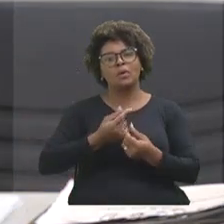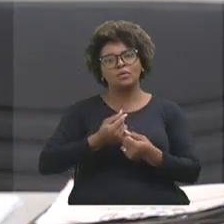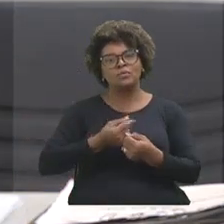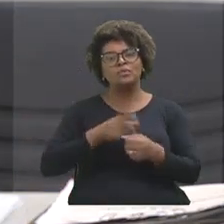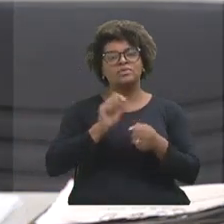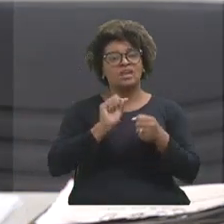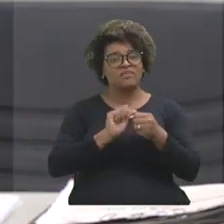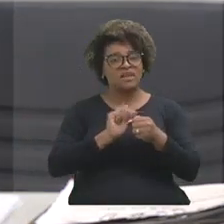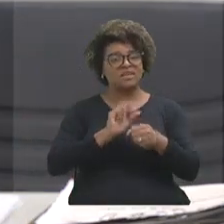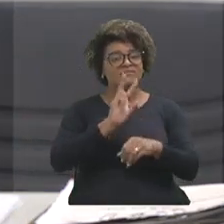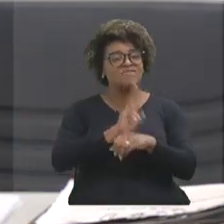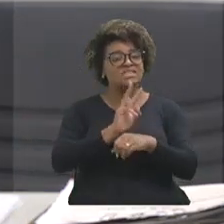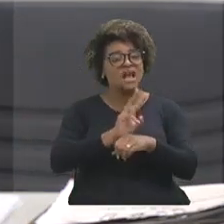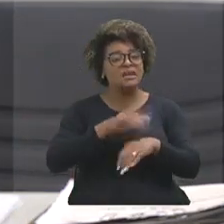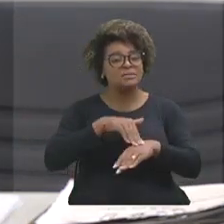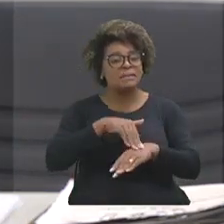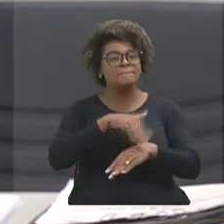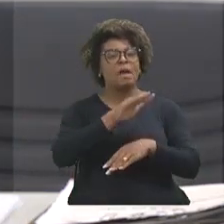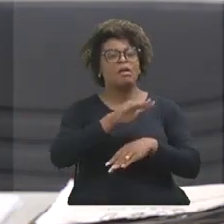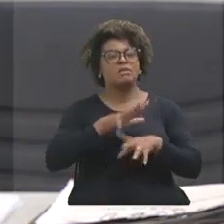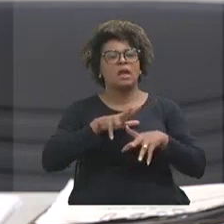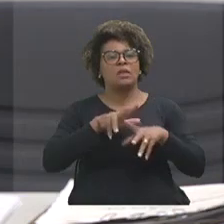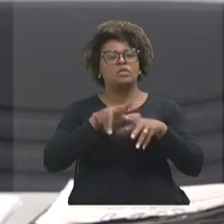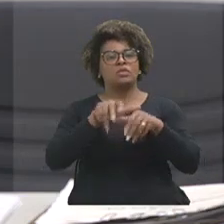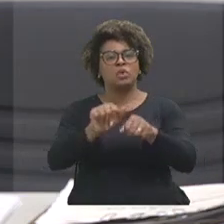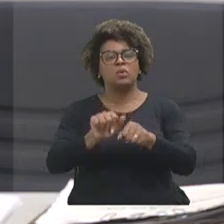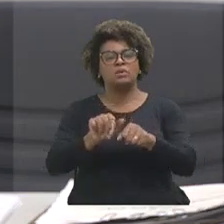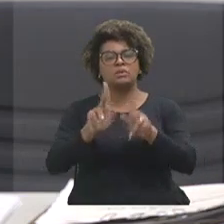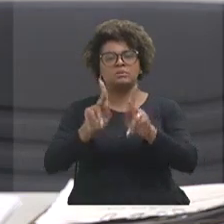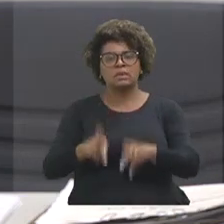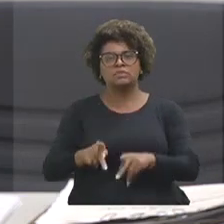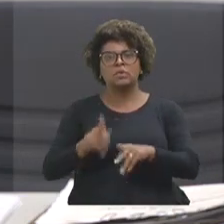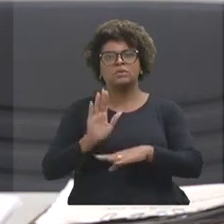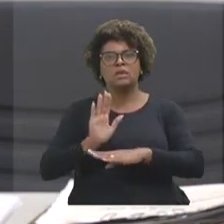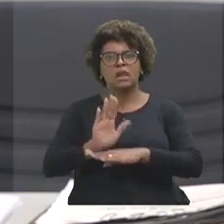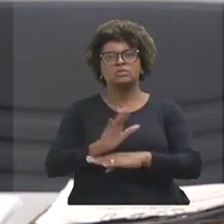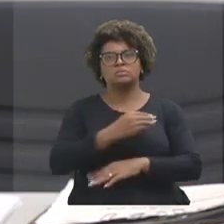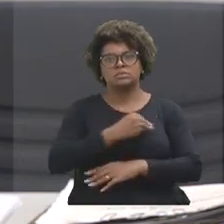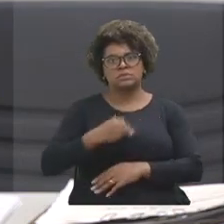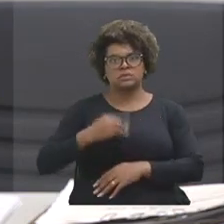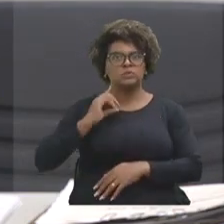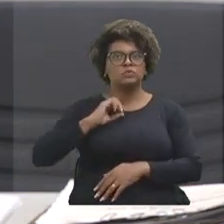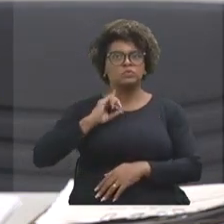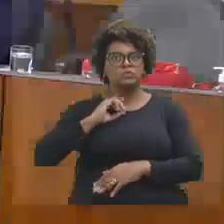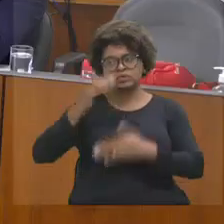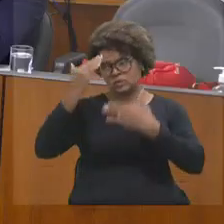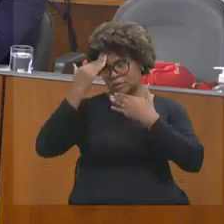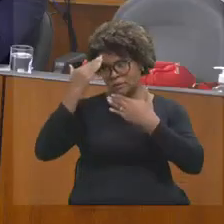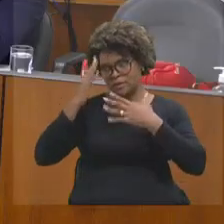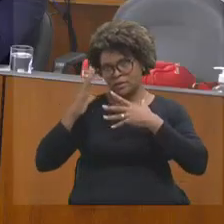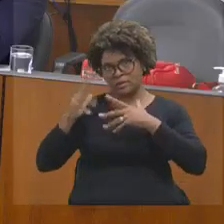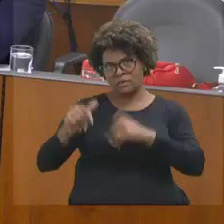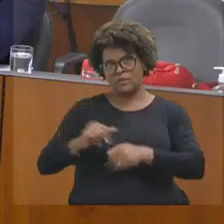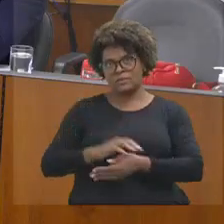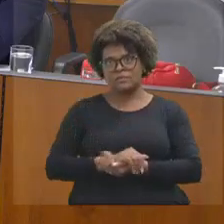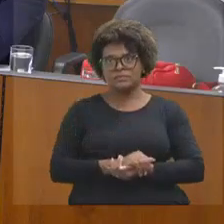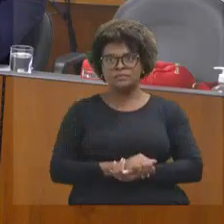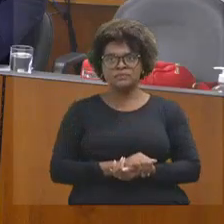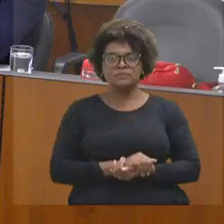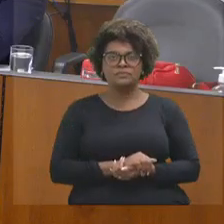mas também a todos os pescadores de saúde em Minas Gerais Obrigado Fábio por favor